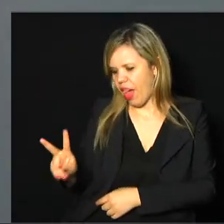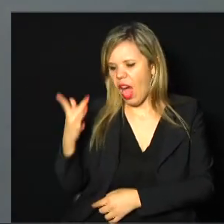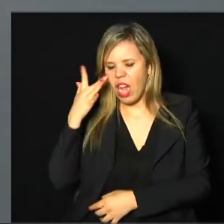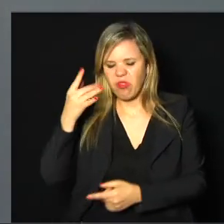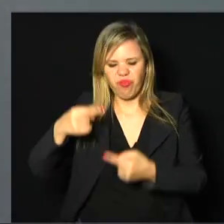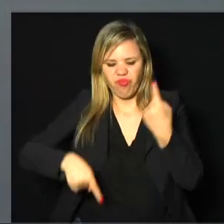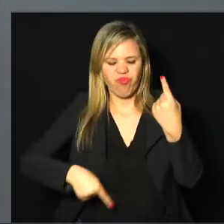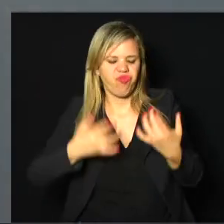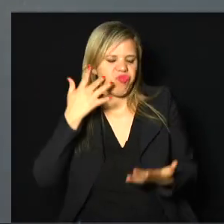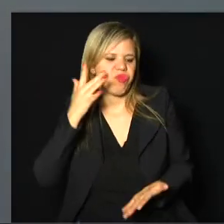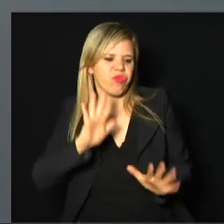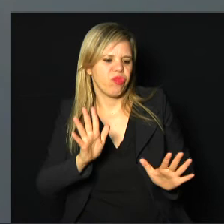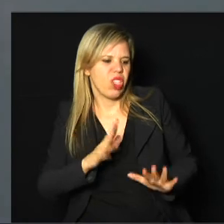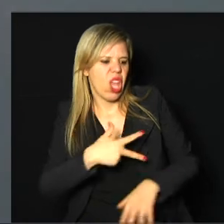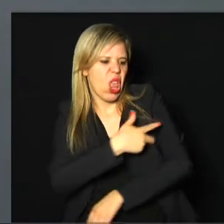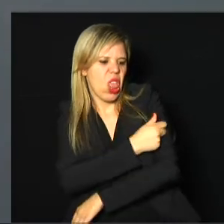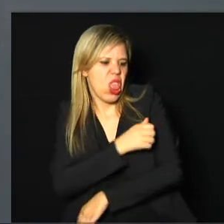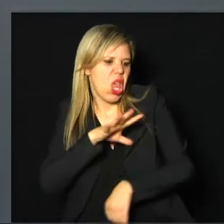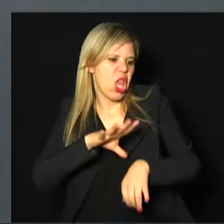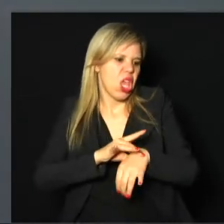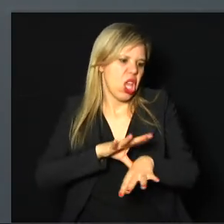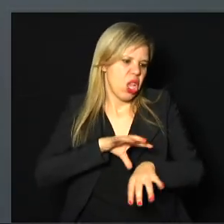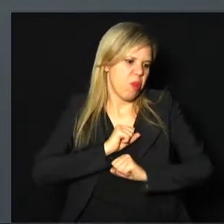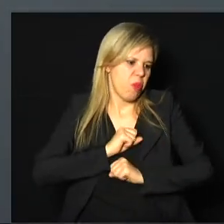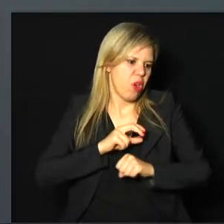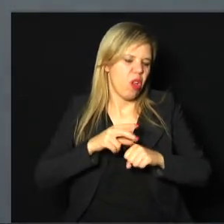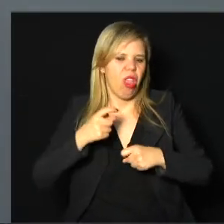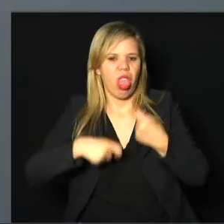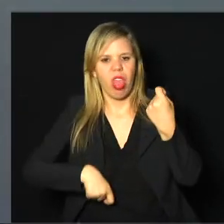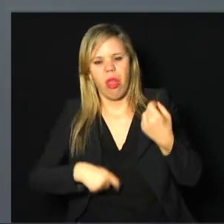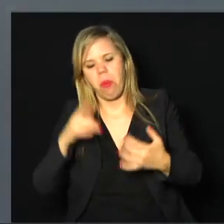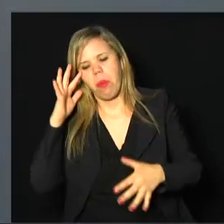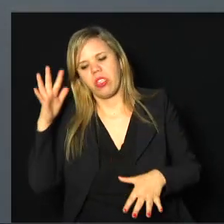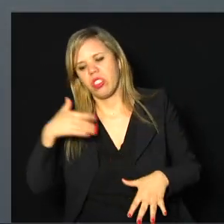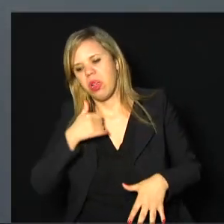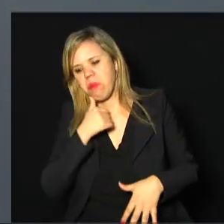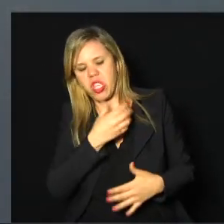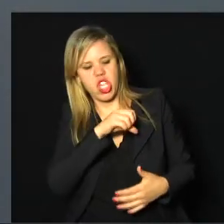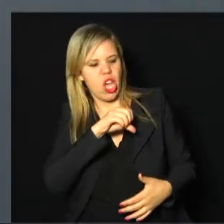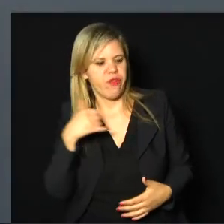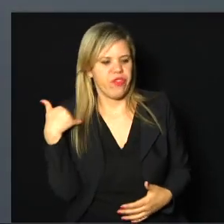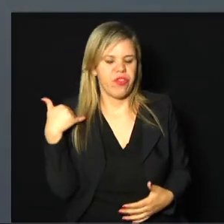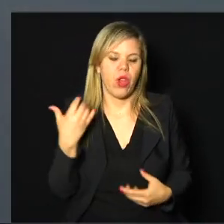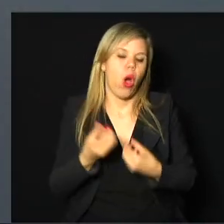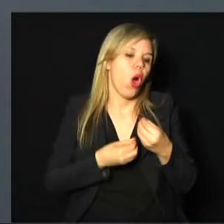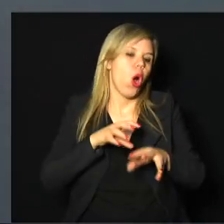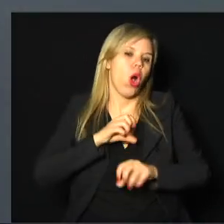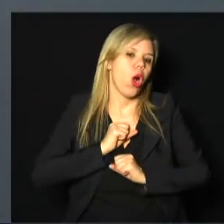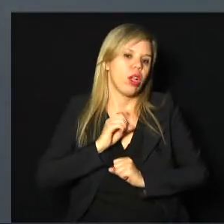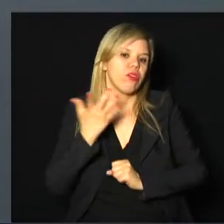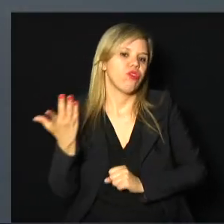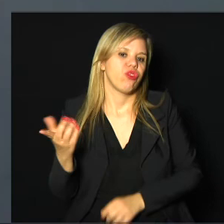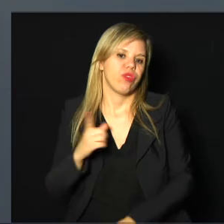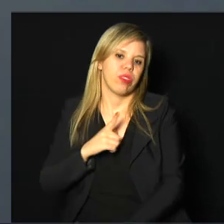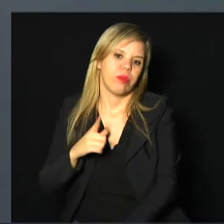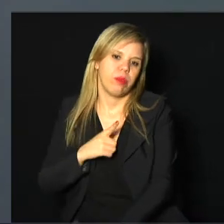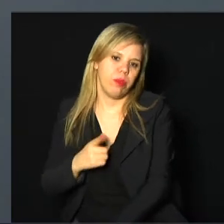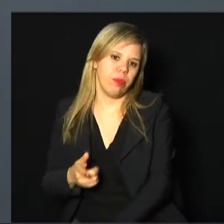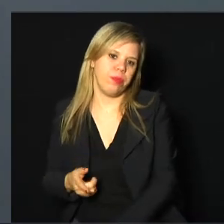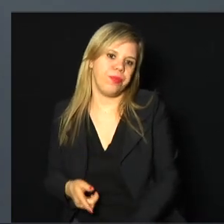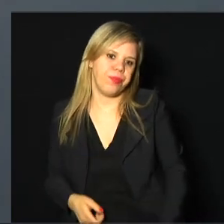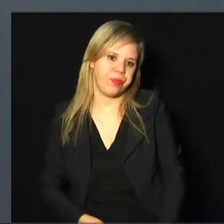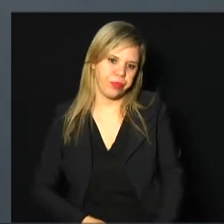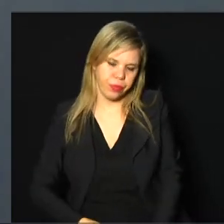visão equivocada de que não, mas é uma doença que pega por contato sexual, imagina, uma menina de 9 anos, como se isso tivesse,